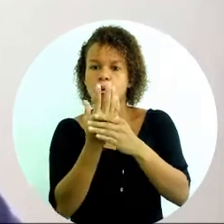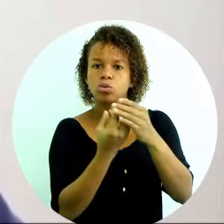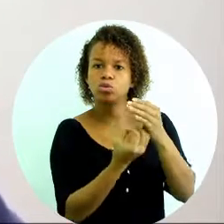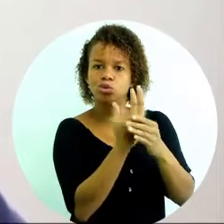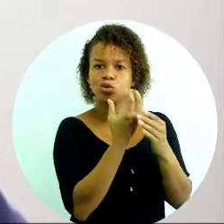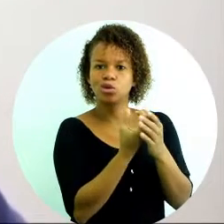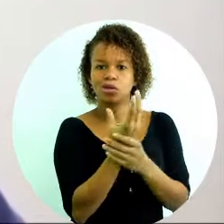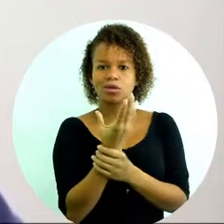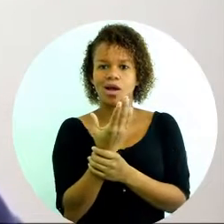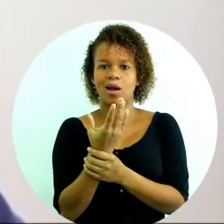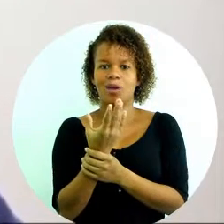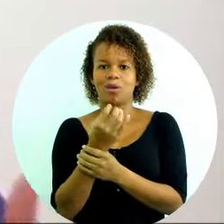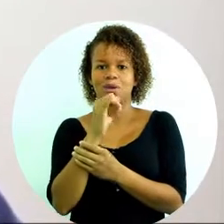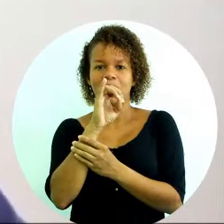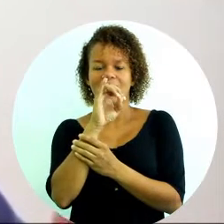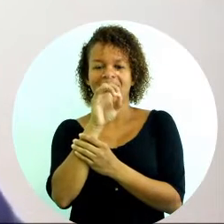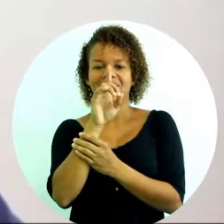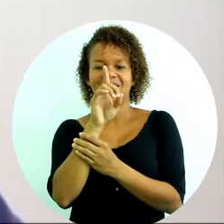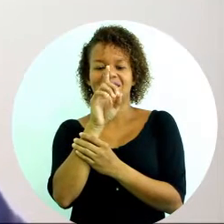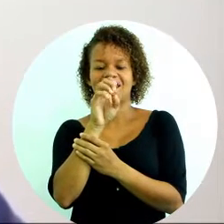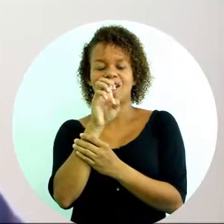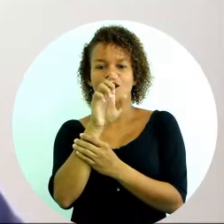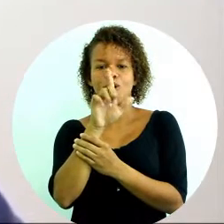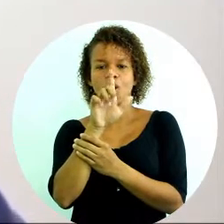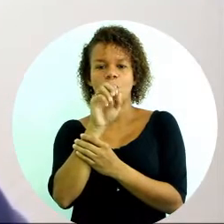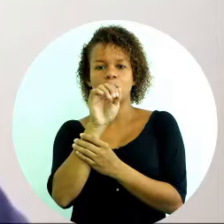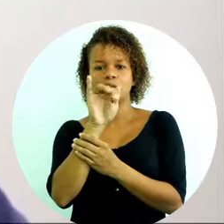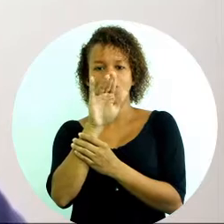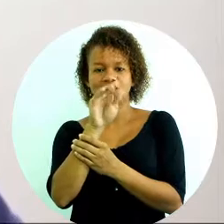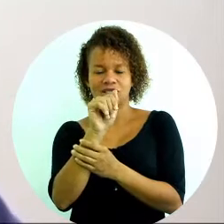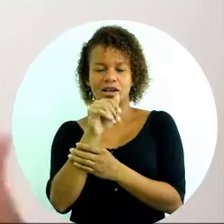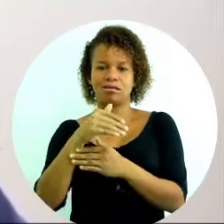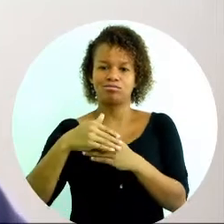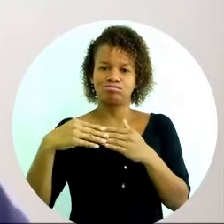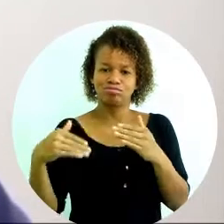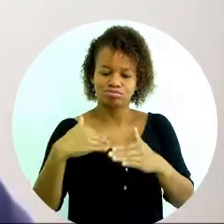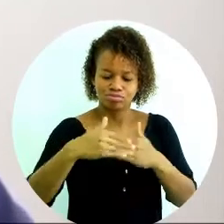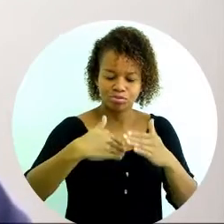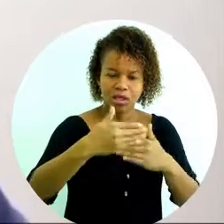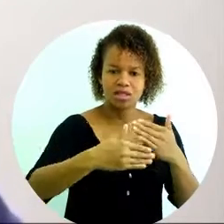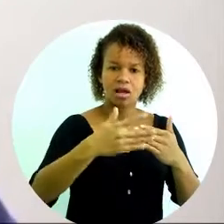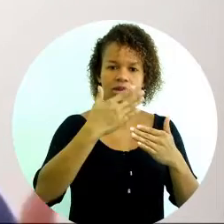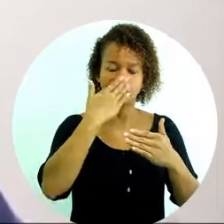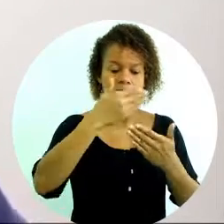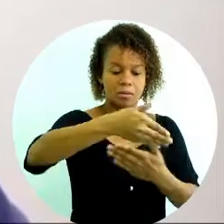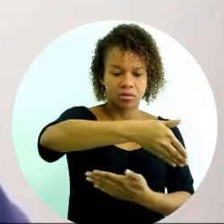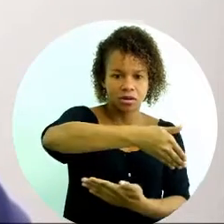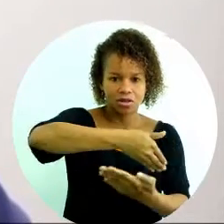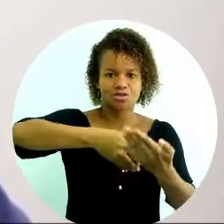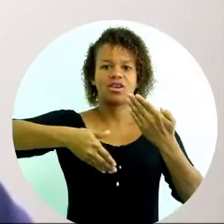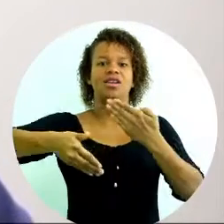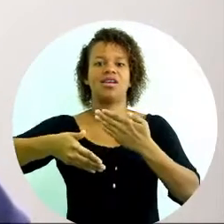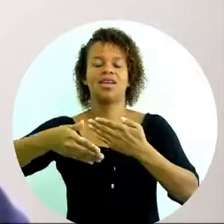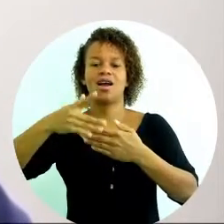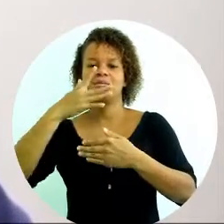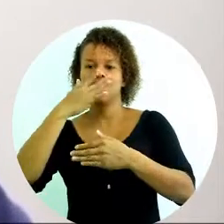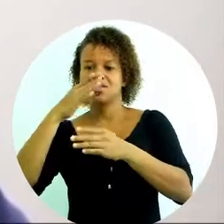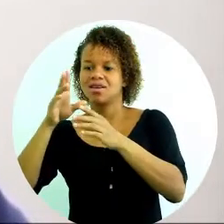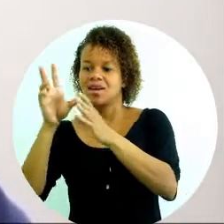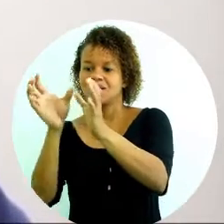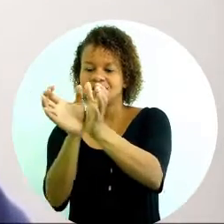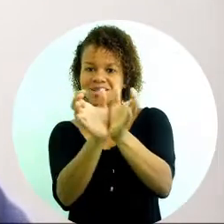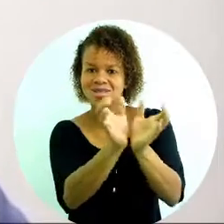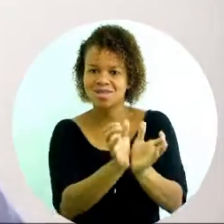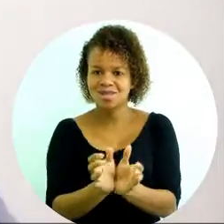de construção de uma ideologia dominante que se repassa e é transferida às